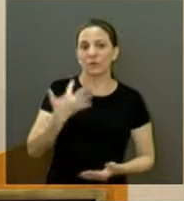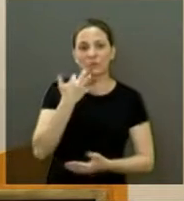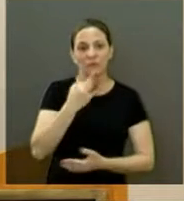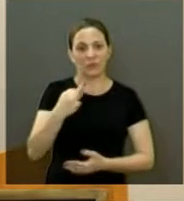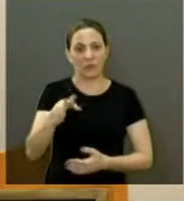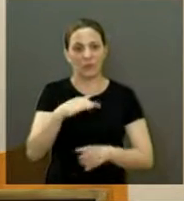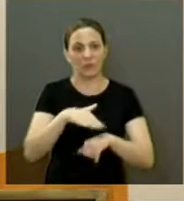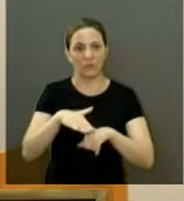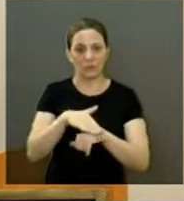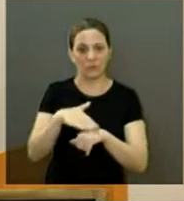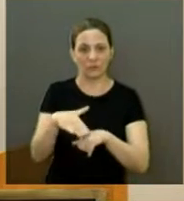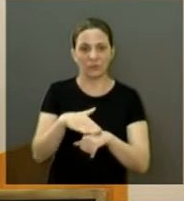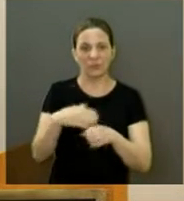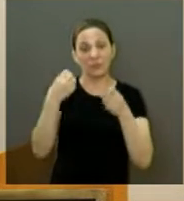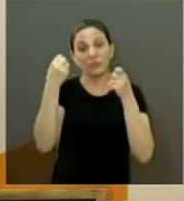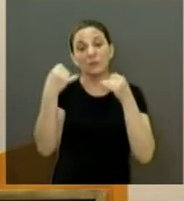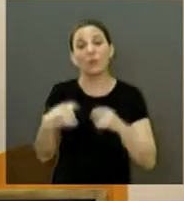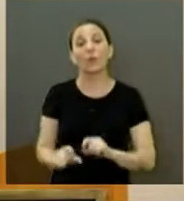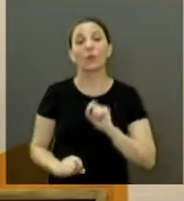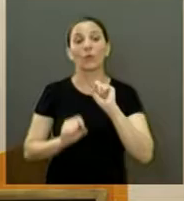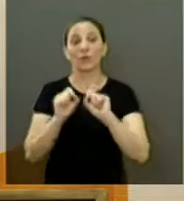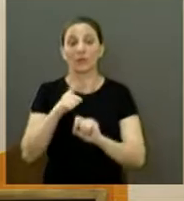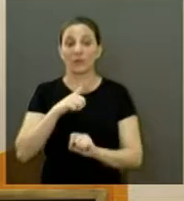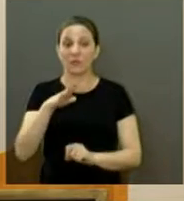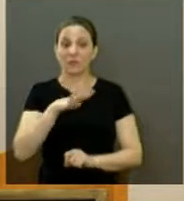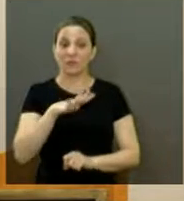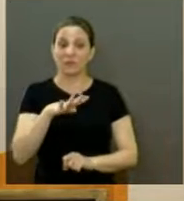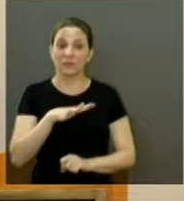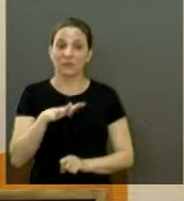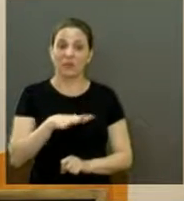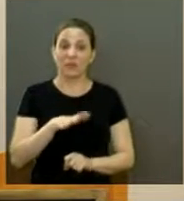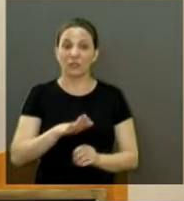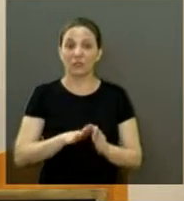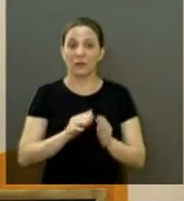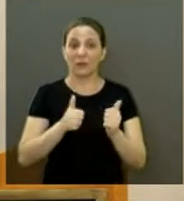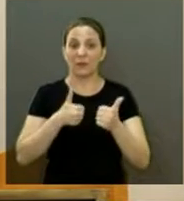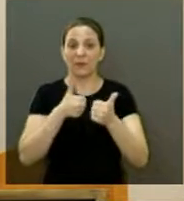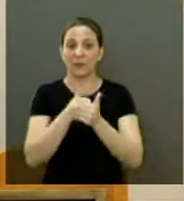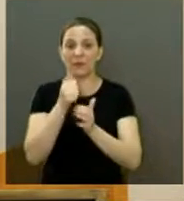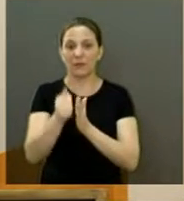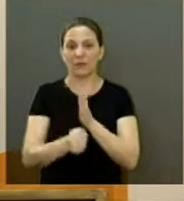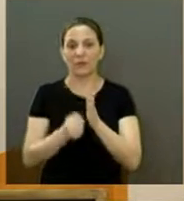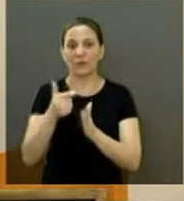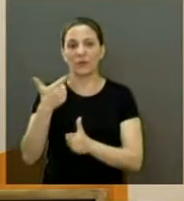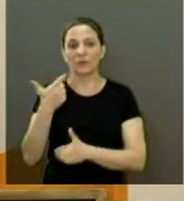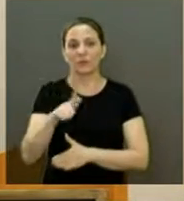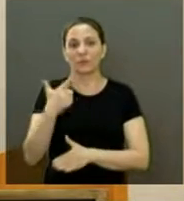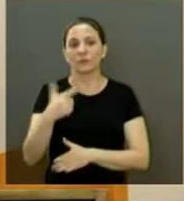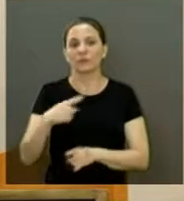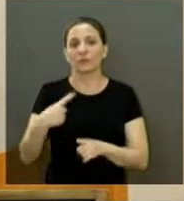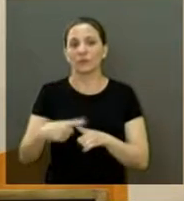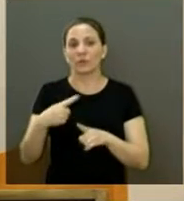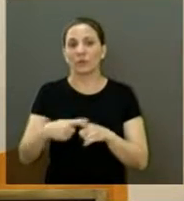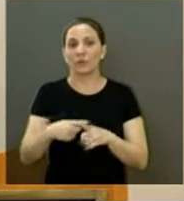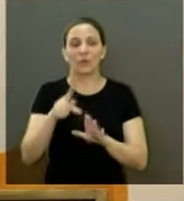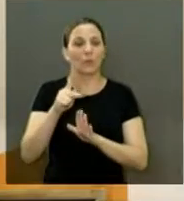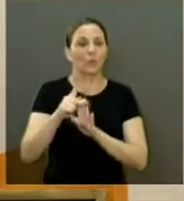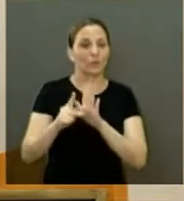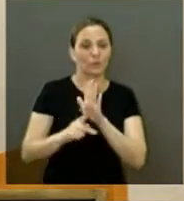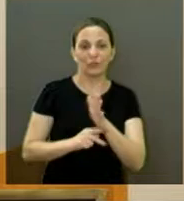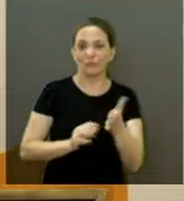conversamos aí nos explicou em algumas cidades vizinhas nossa que não tem por que eles não fizeram o projeto